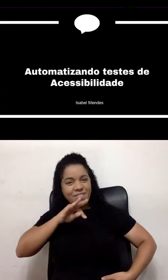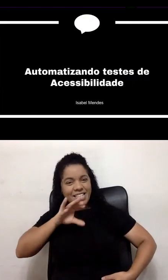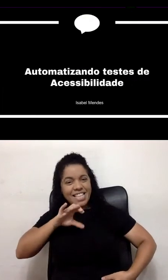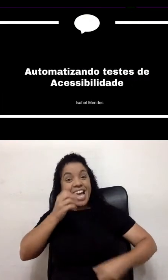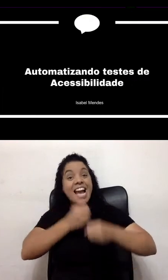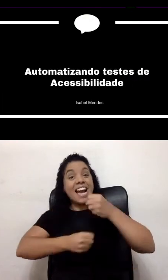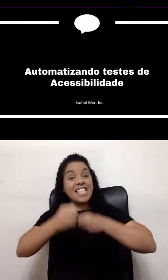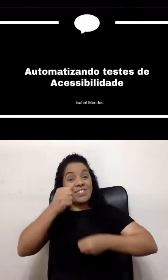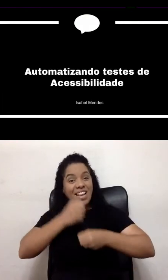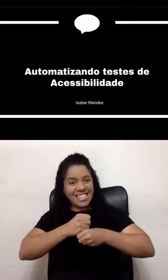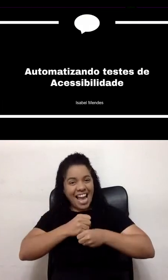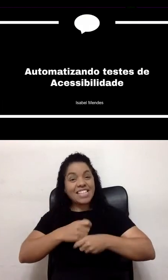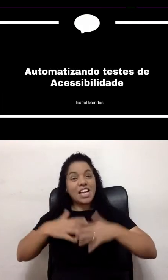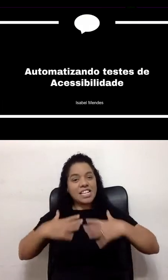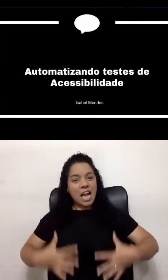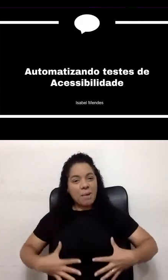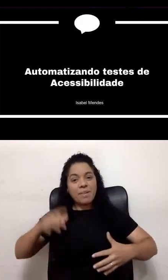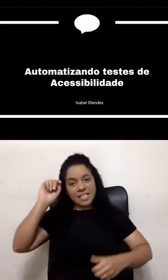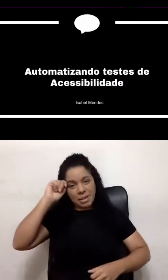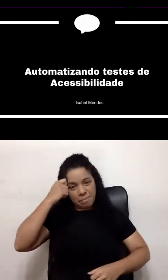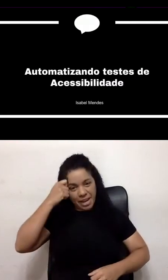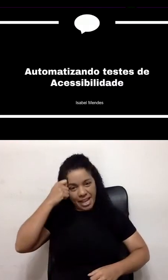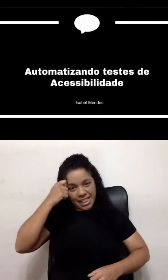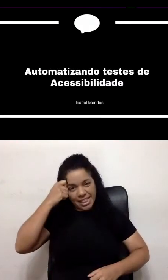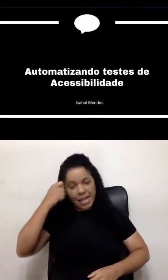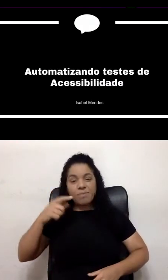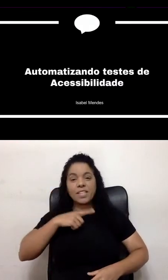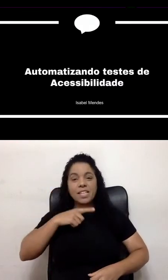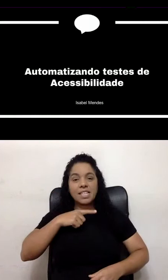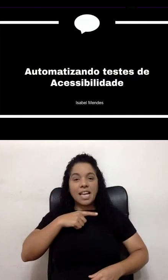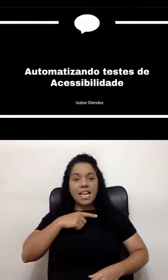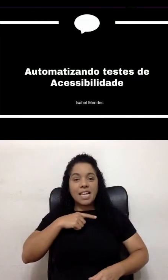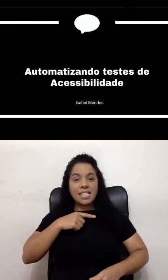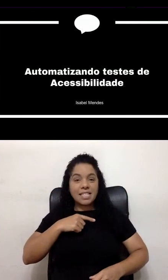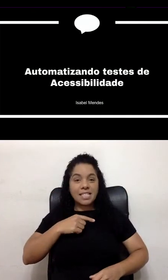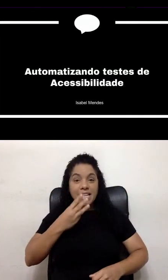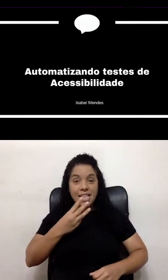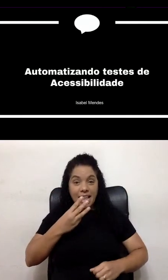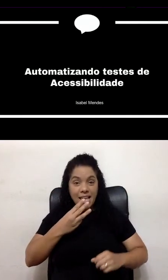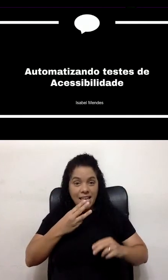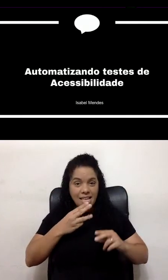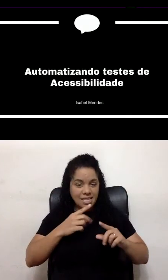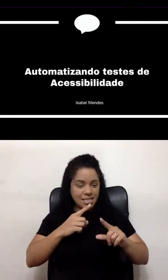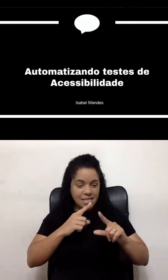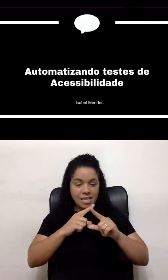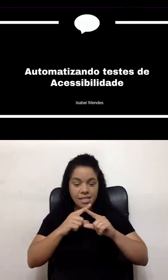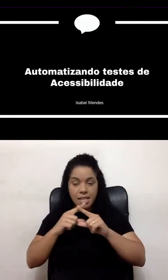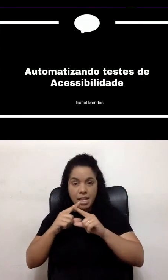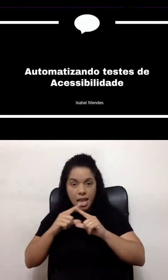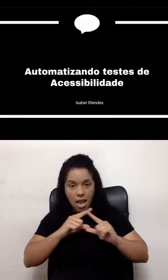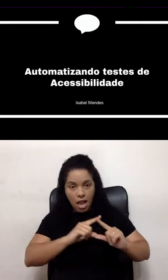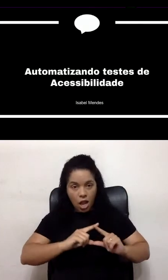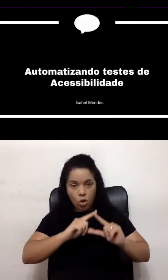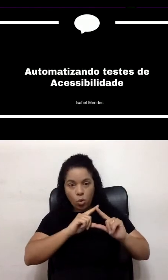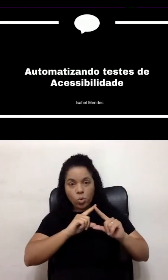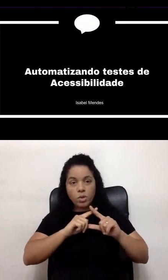que é uma camiseta preta com 3 triângulos em branco